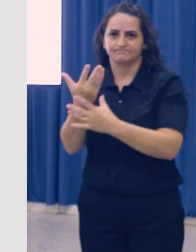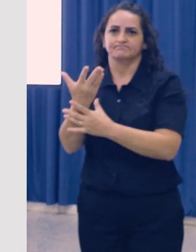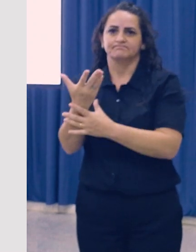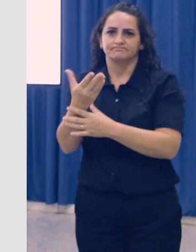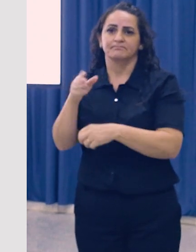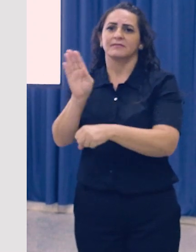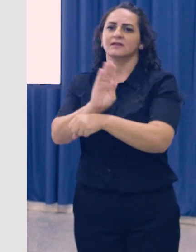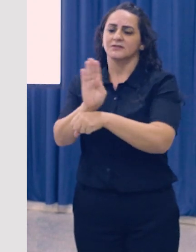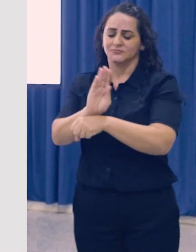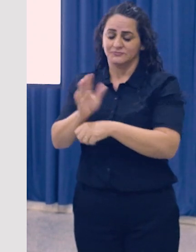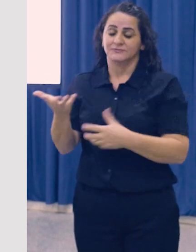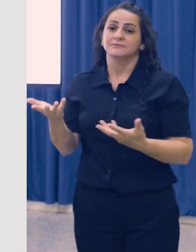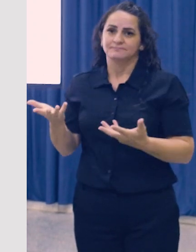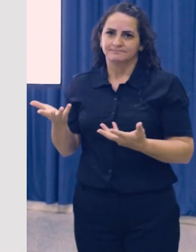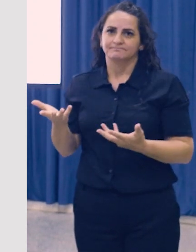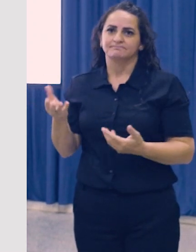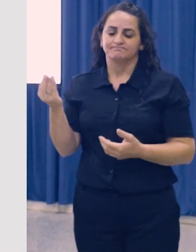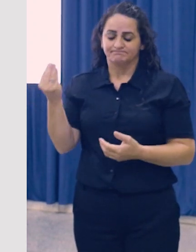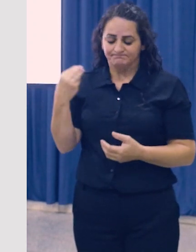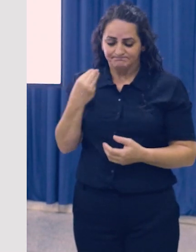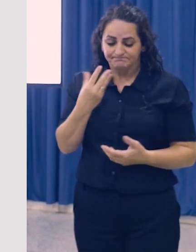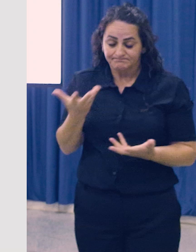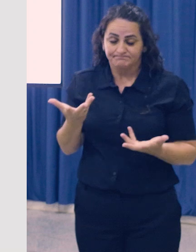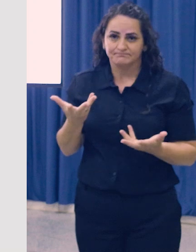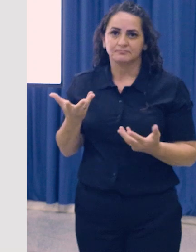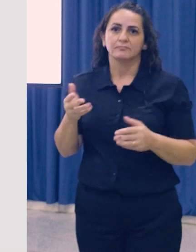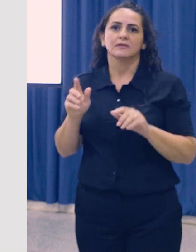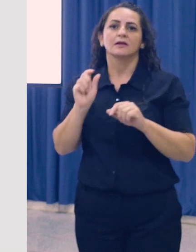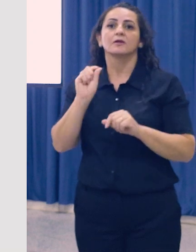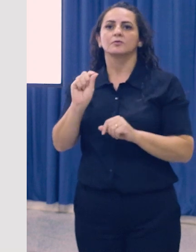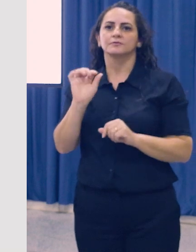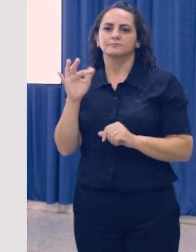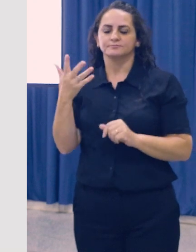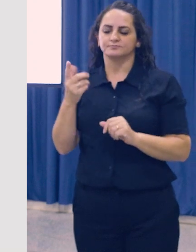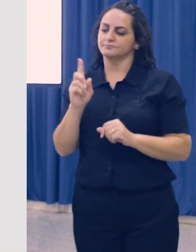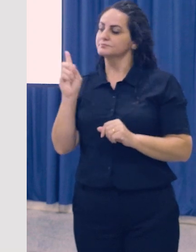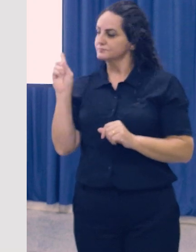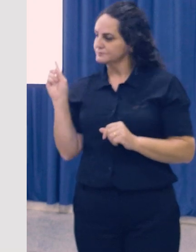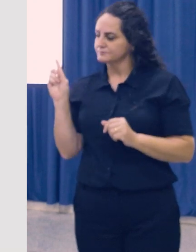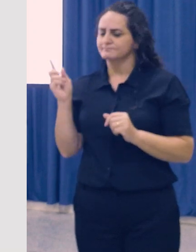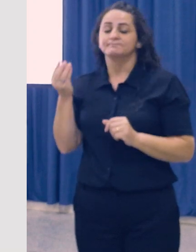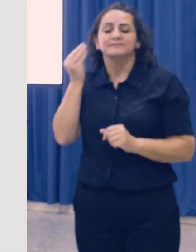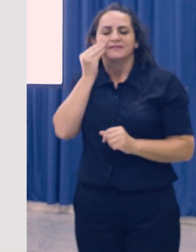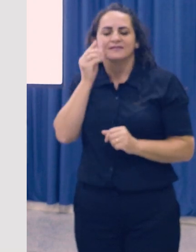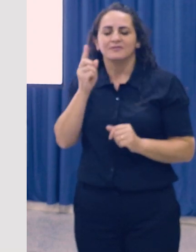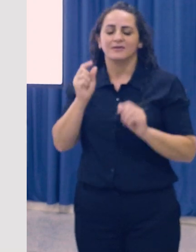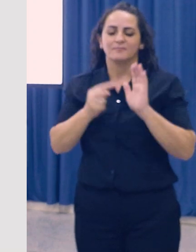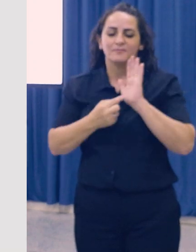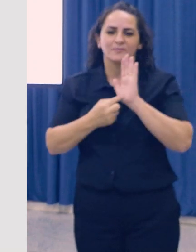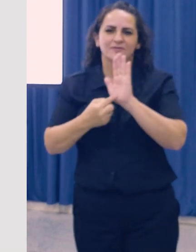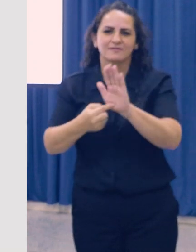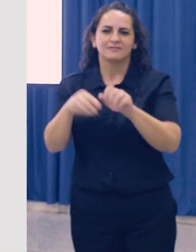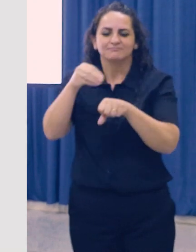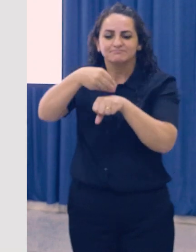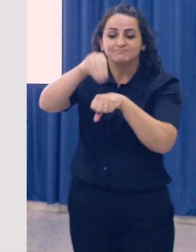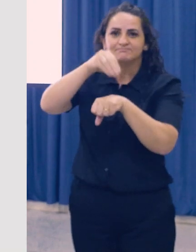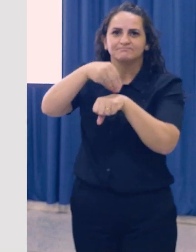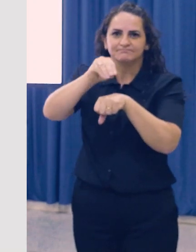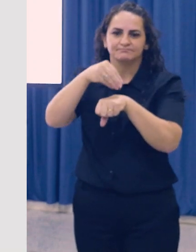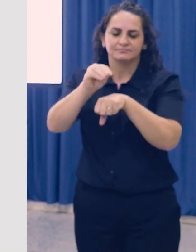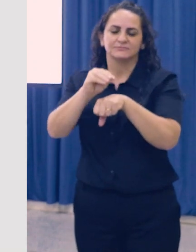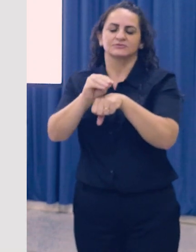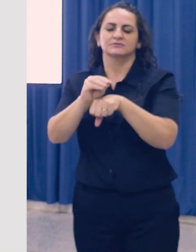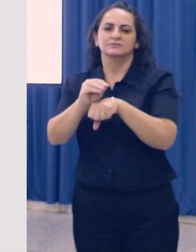acaba sofrendo com isso. Então, esse e-book, ele tenta trazer algumas dicas, algumas opções